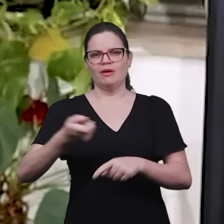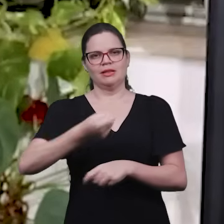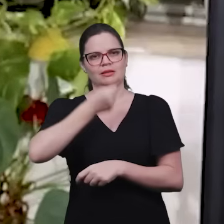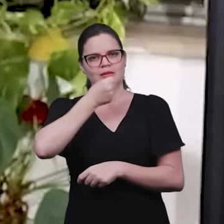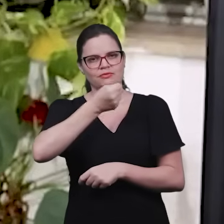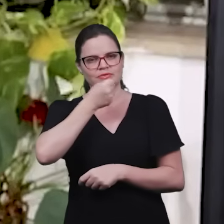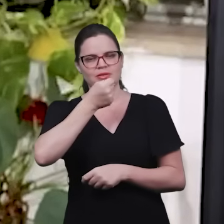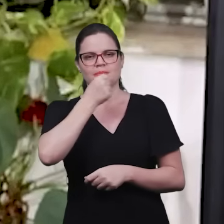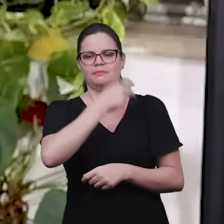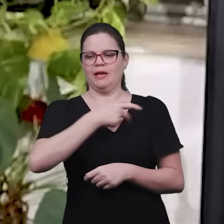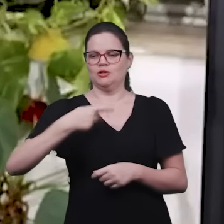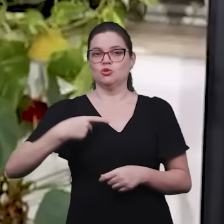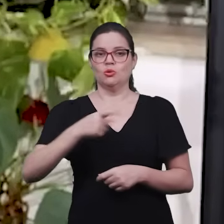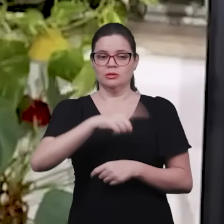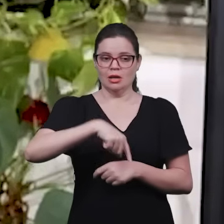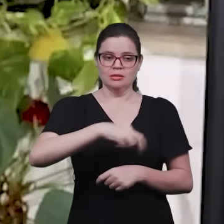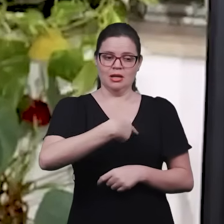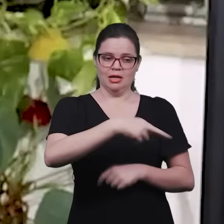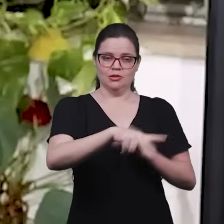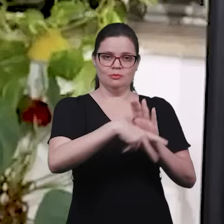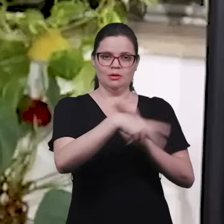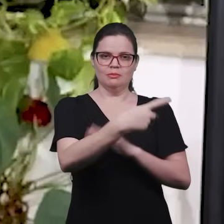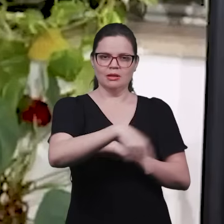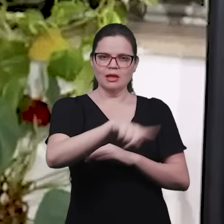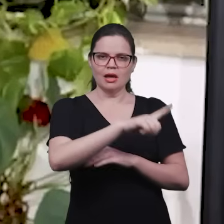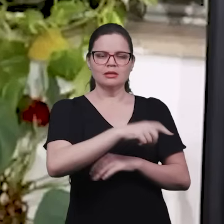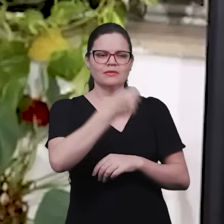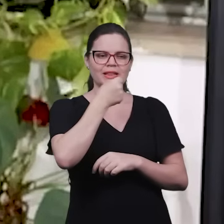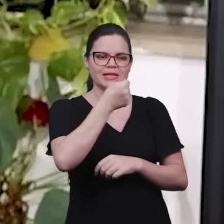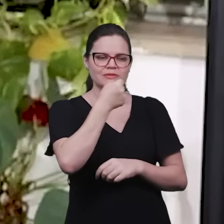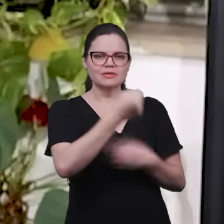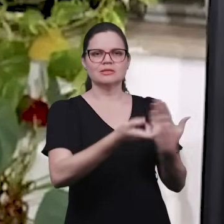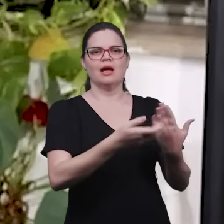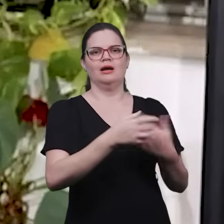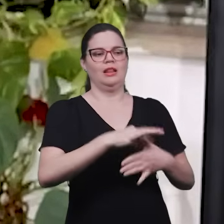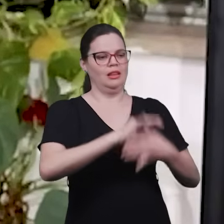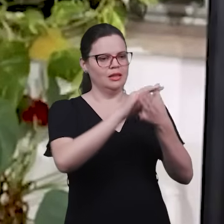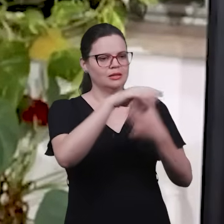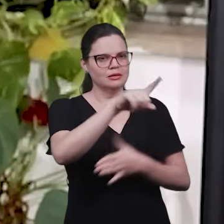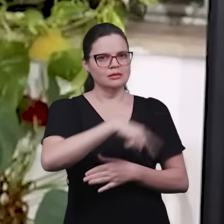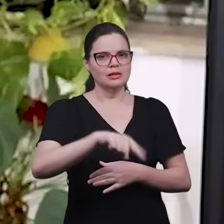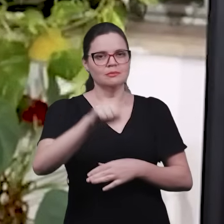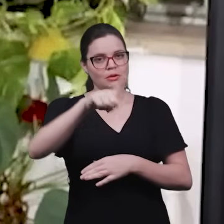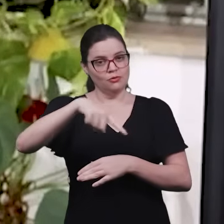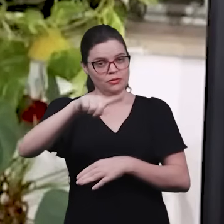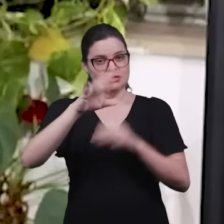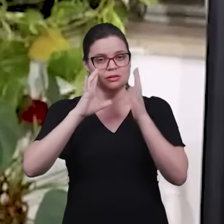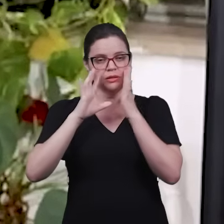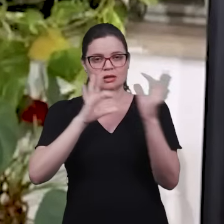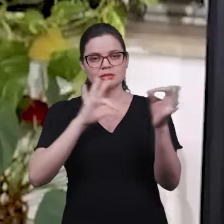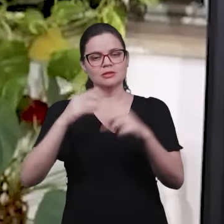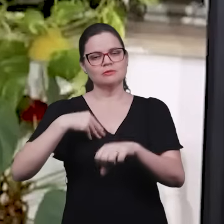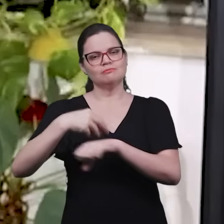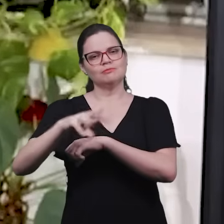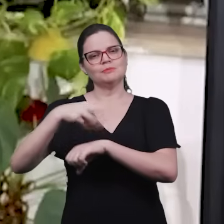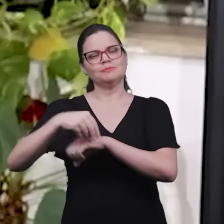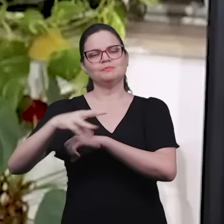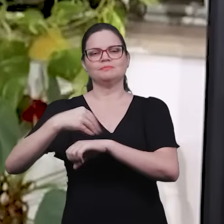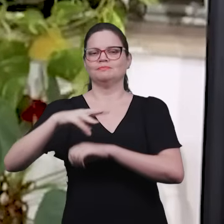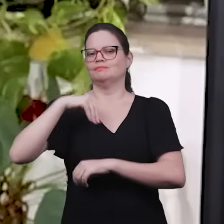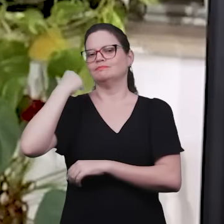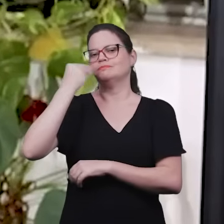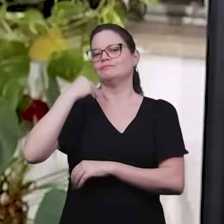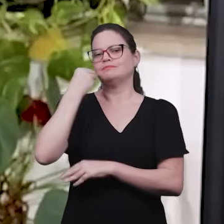entrevistar pastores, líderes nesses lugares, para que possamos trazer para você, meu irmão, aquele que está nos ouvindo,